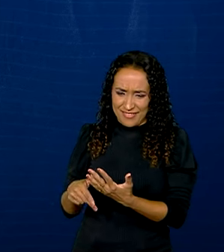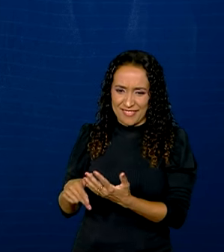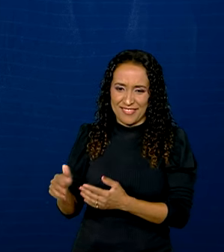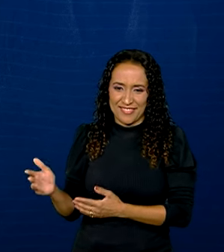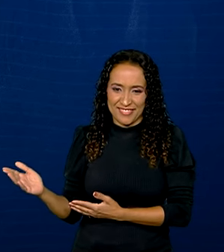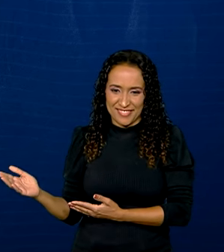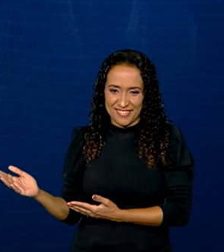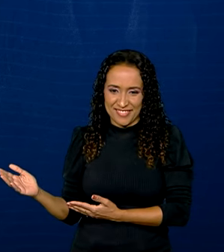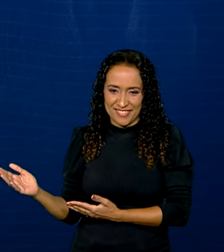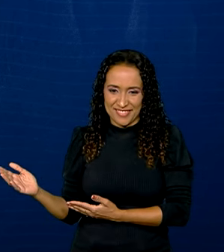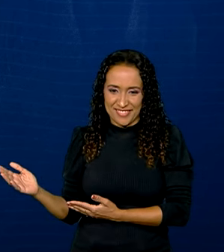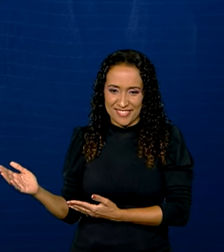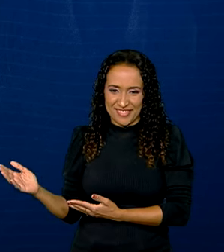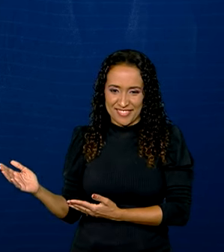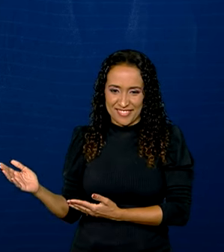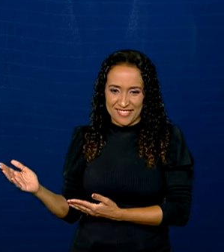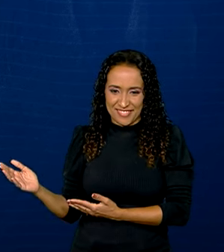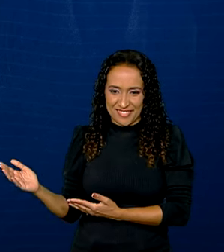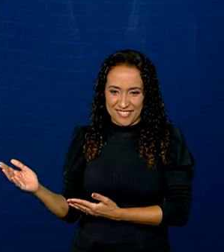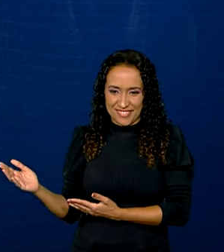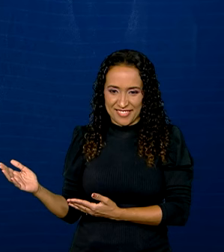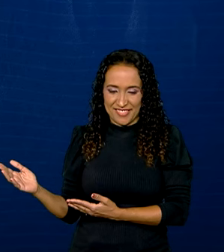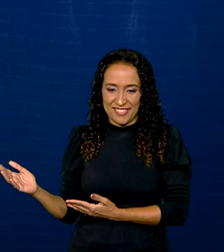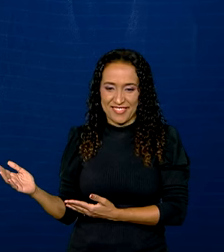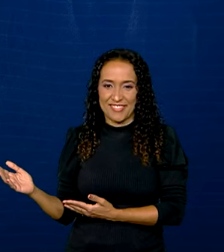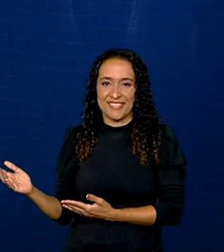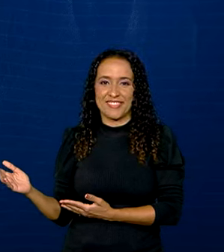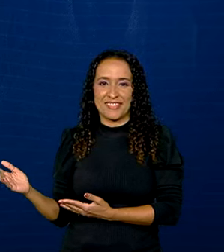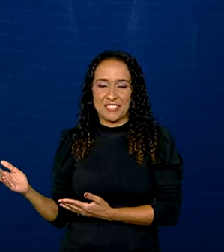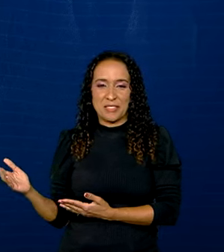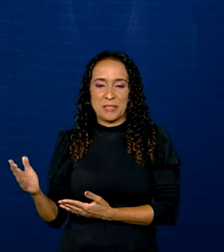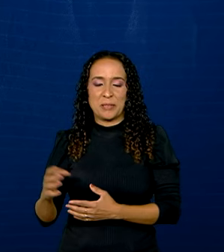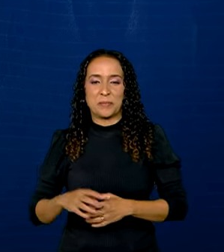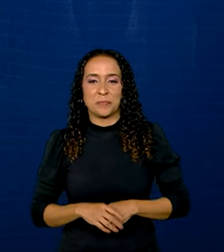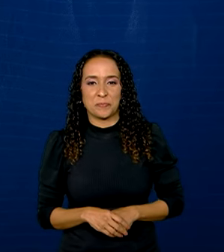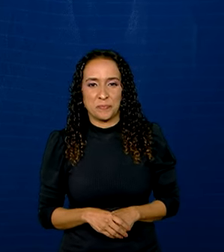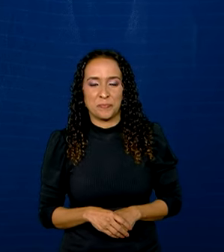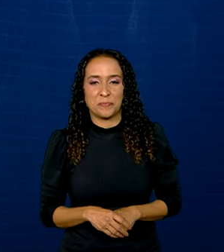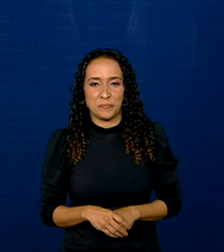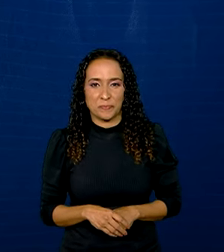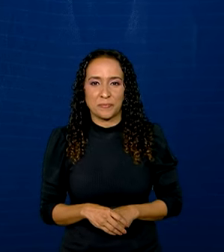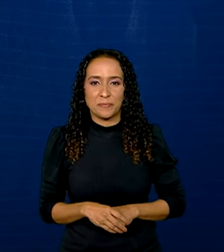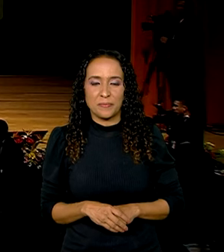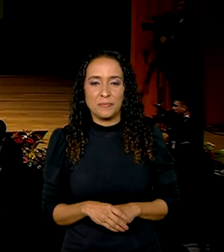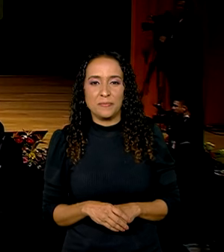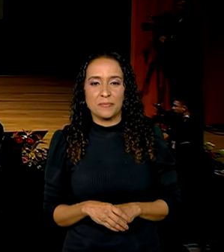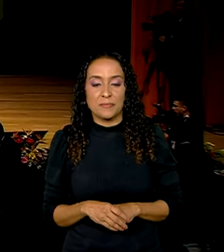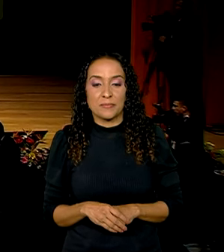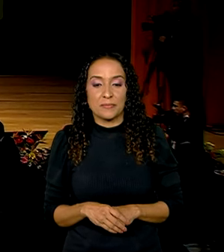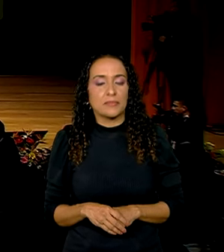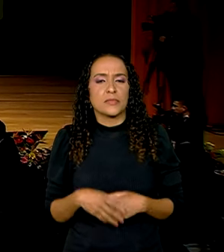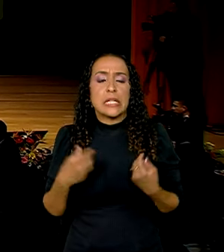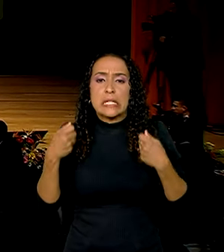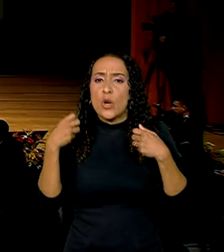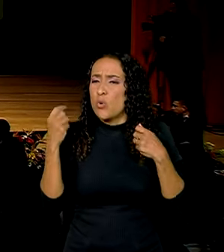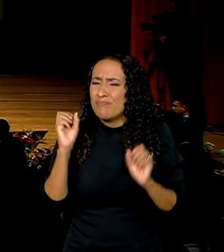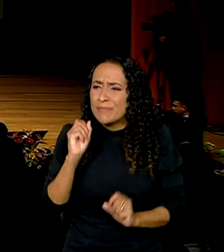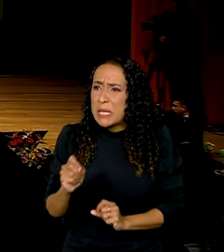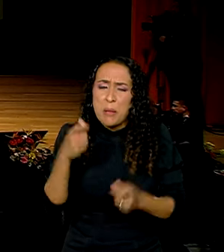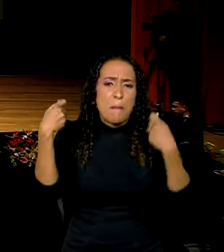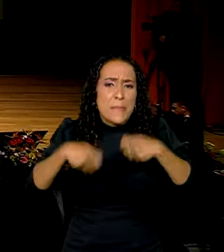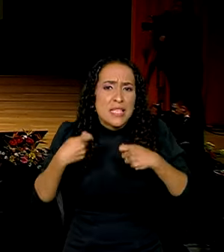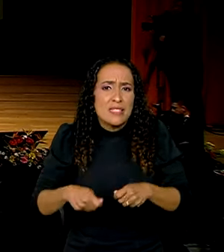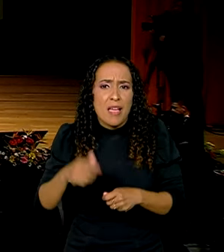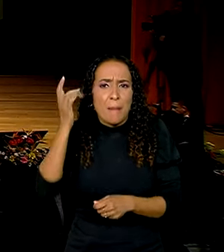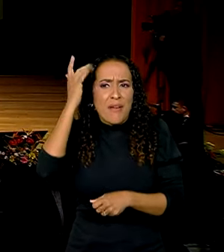Meio, Colinas, Cruzeiro do Sul, Estrela, Mussum e Roca Salles. O que for necessário para facilitar